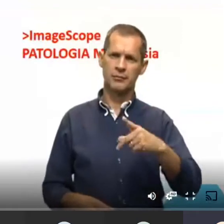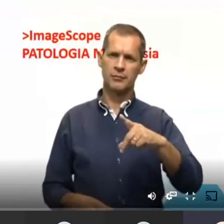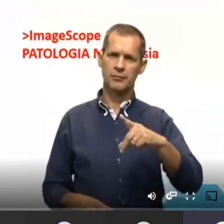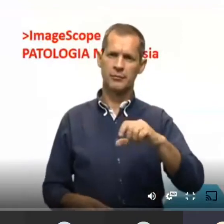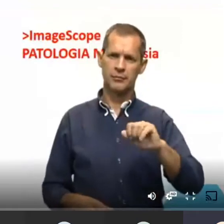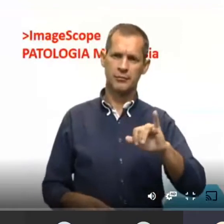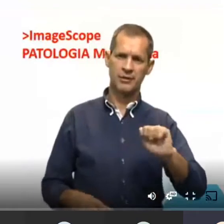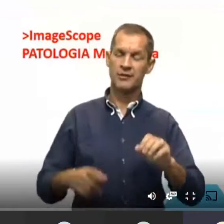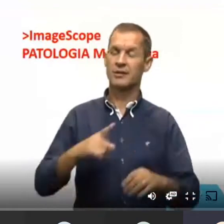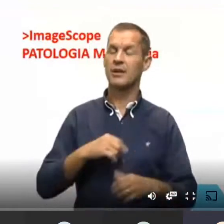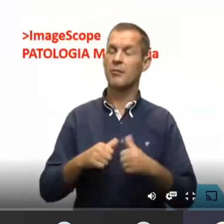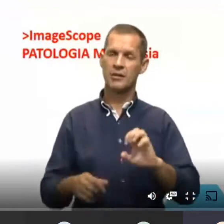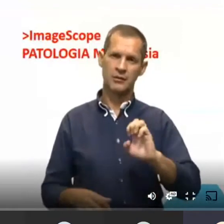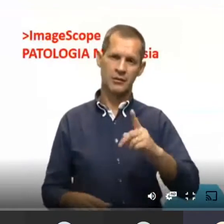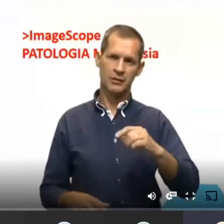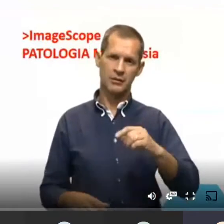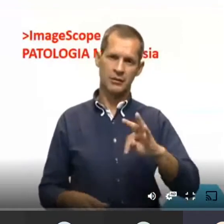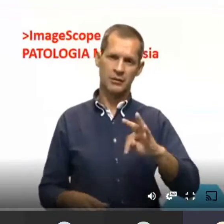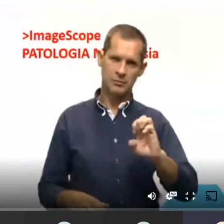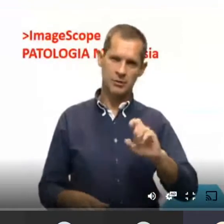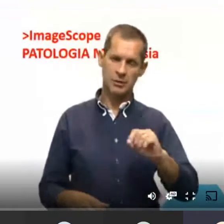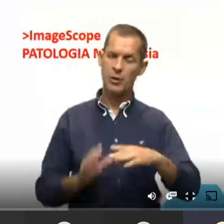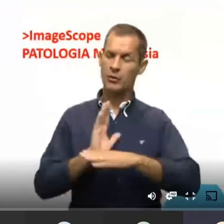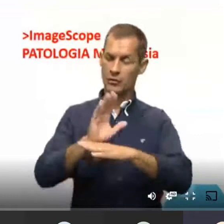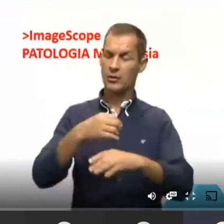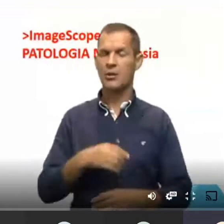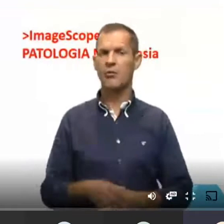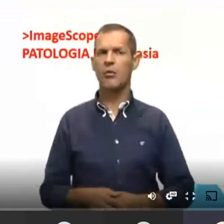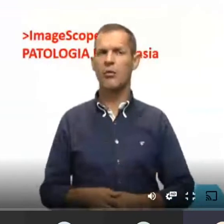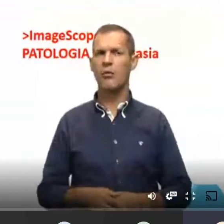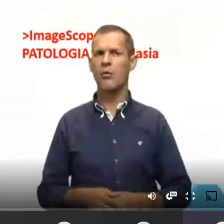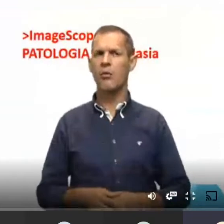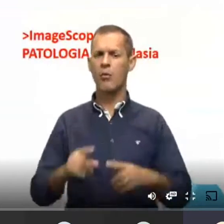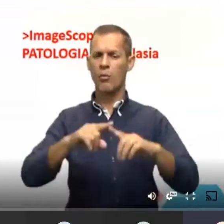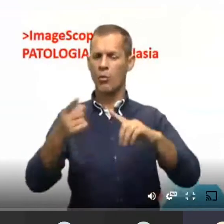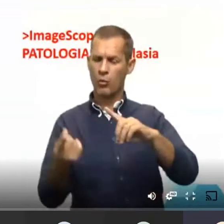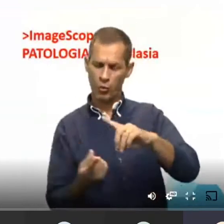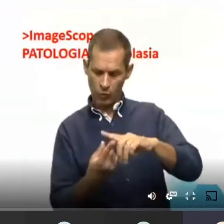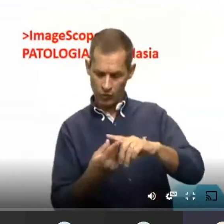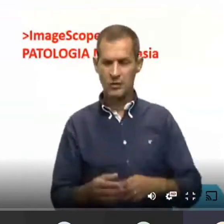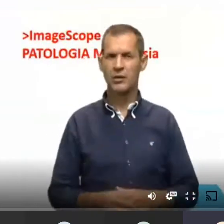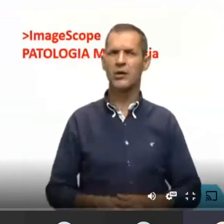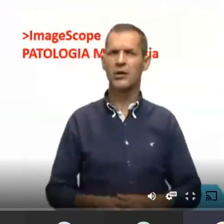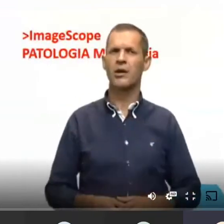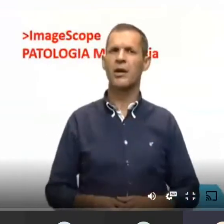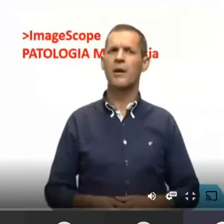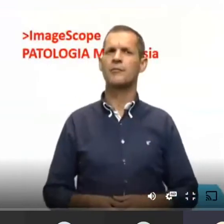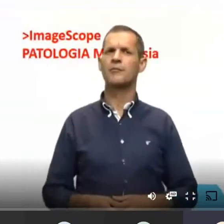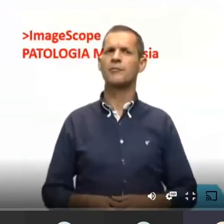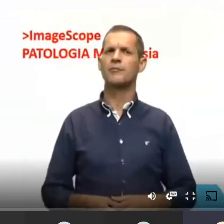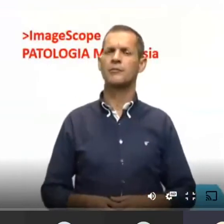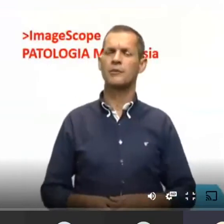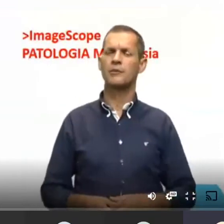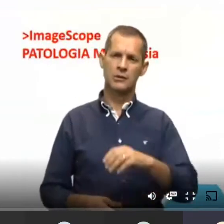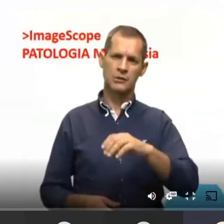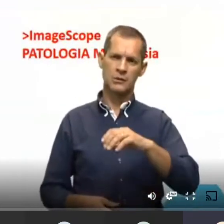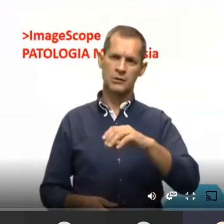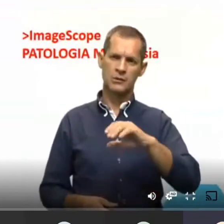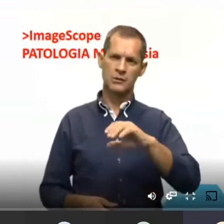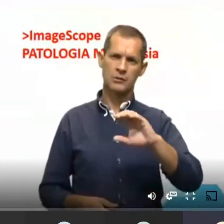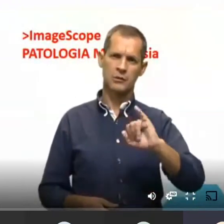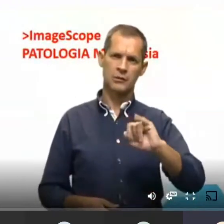Veja que desse lado a gente tem o epitélio ciliado, né? Que eu vou pegar aqui e circular a parte ciliada,